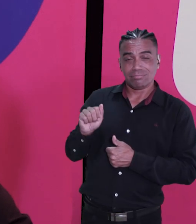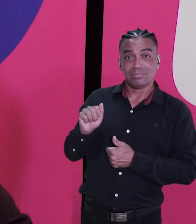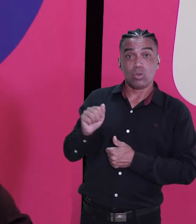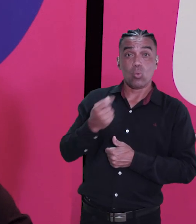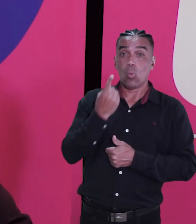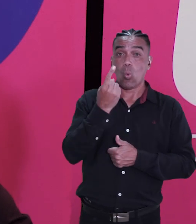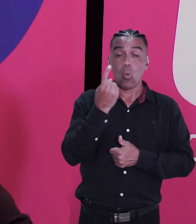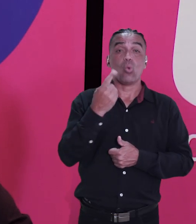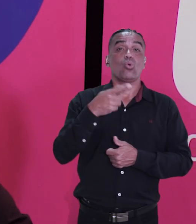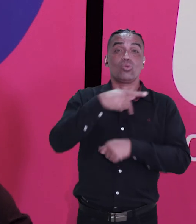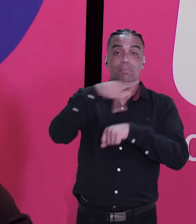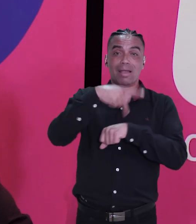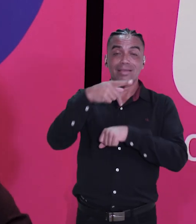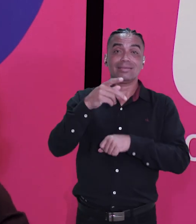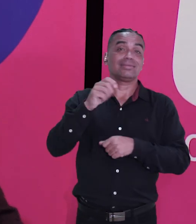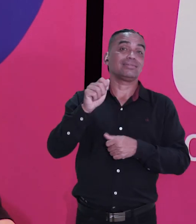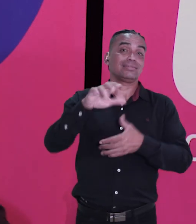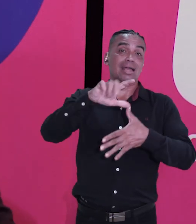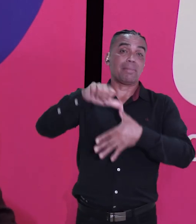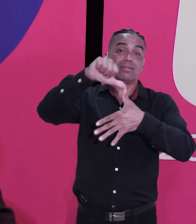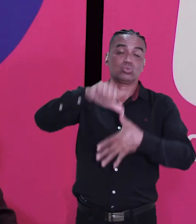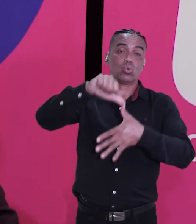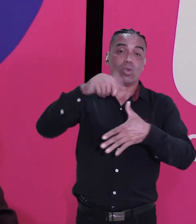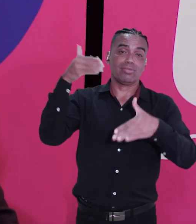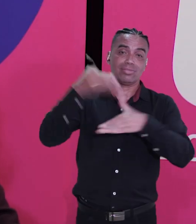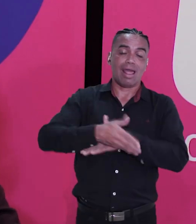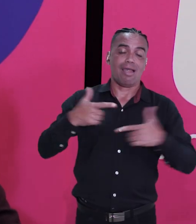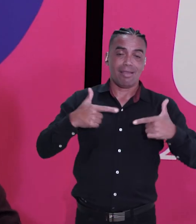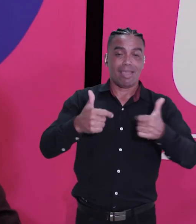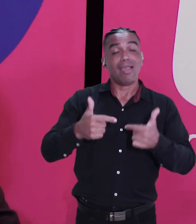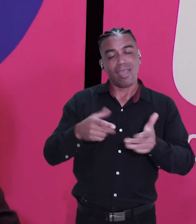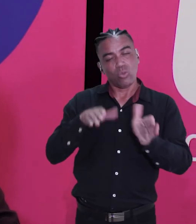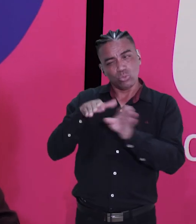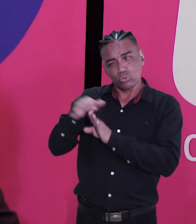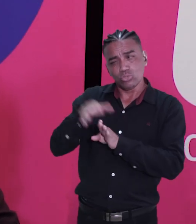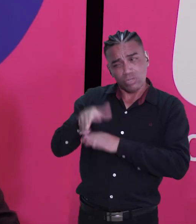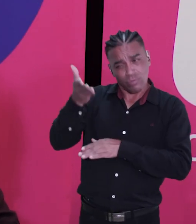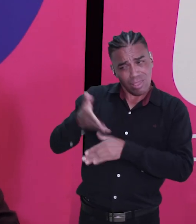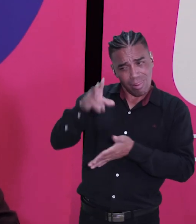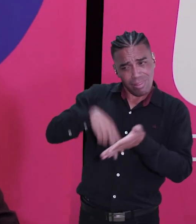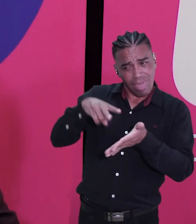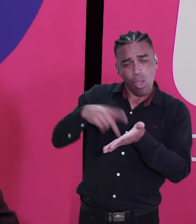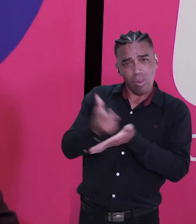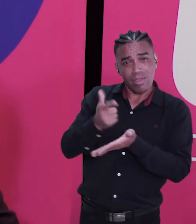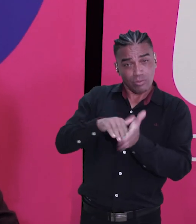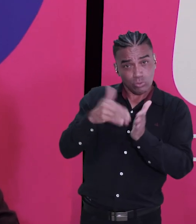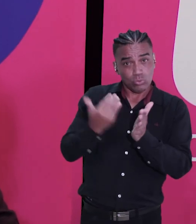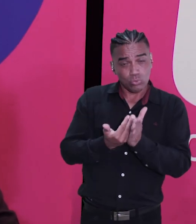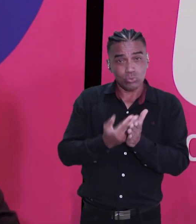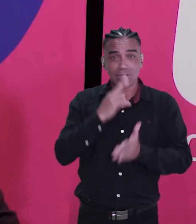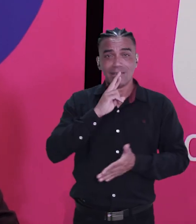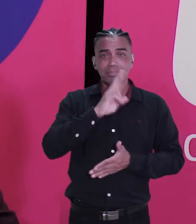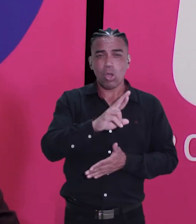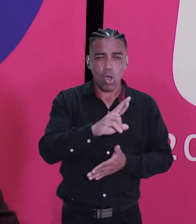o único país da América do Sul a entrar na guerra. Olha, eu sugiro humildemente ao senhor ler o livro. Tudo